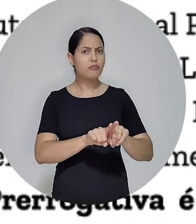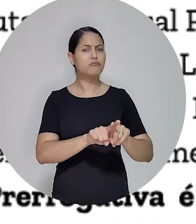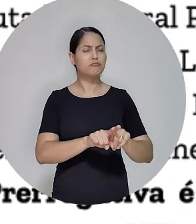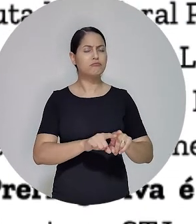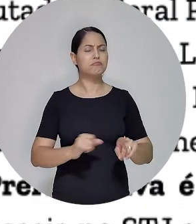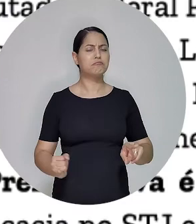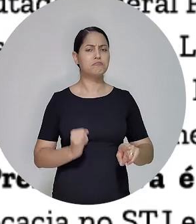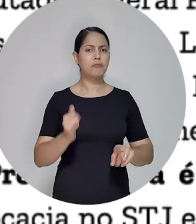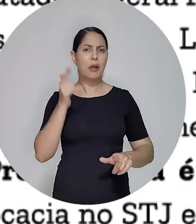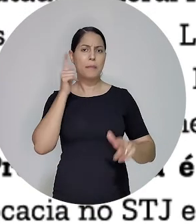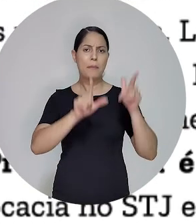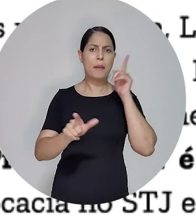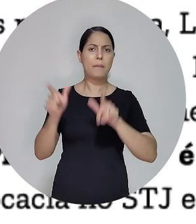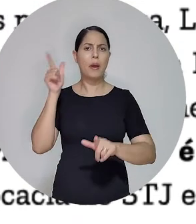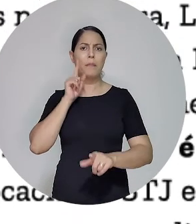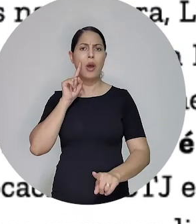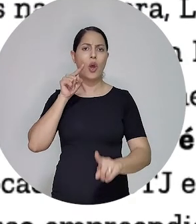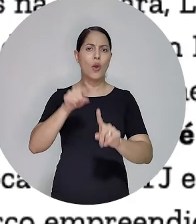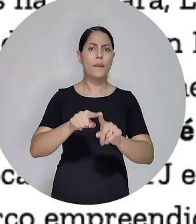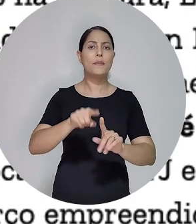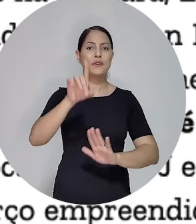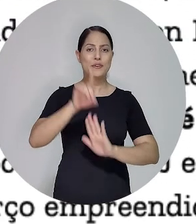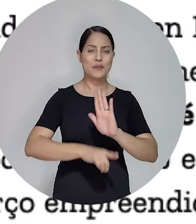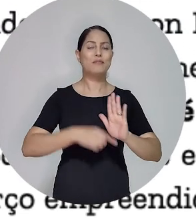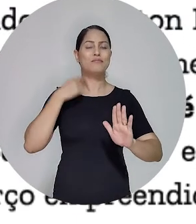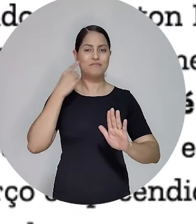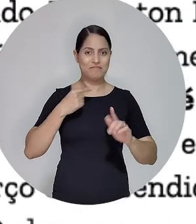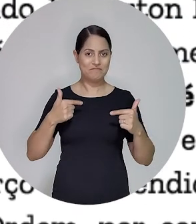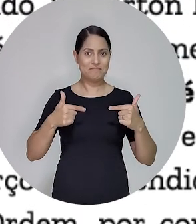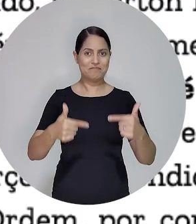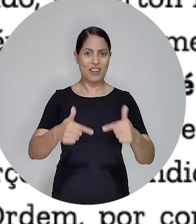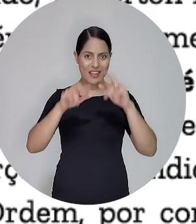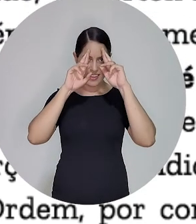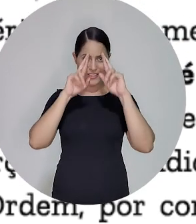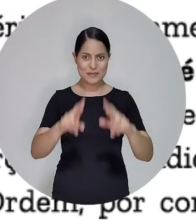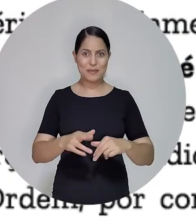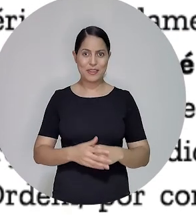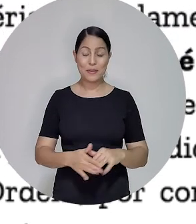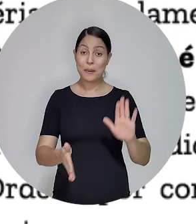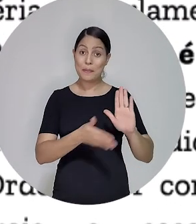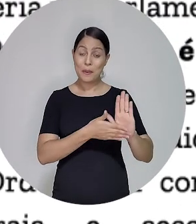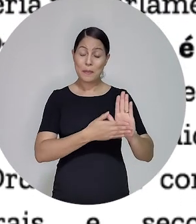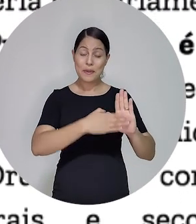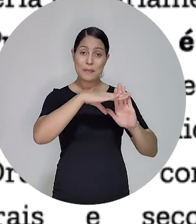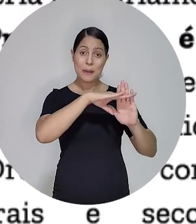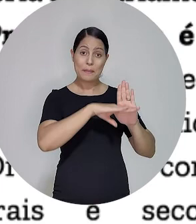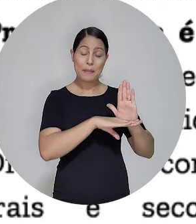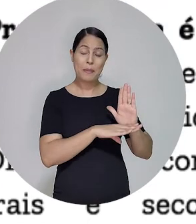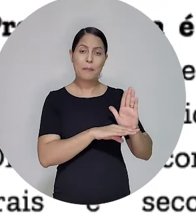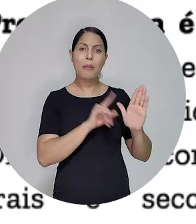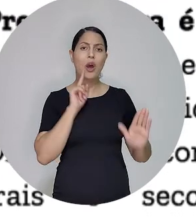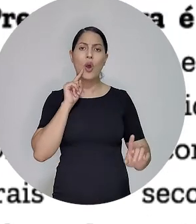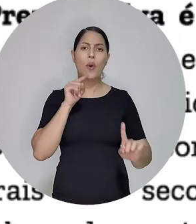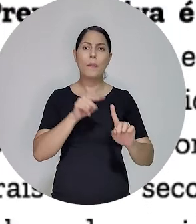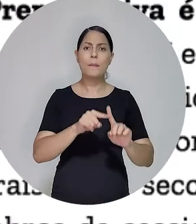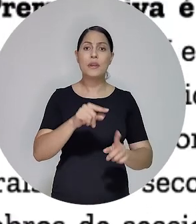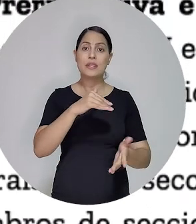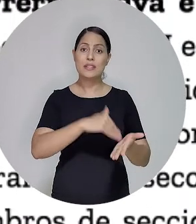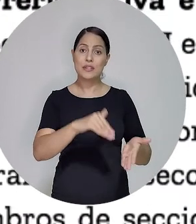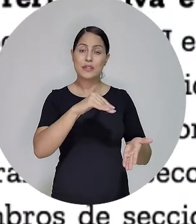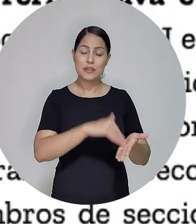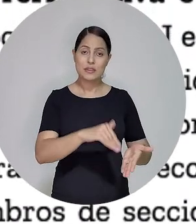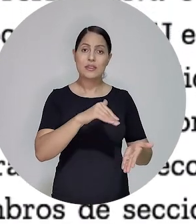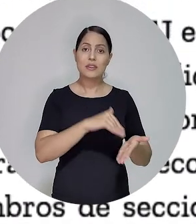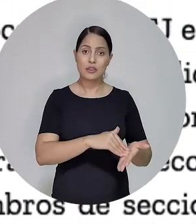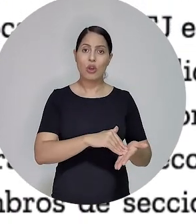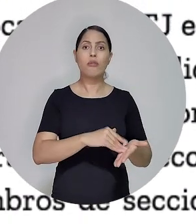uma conquista inestimável para o respeito às prerrogativas da profissão. A proposta limita e estabelece critérios para busca e